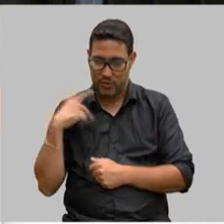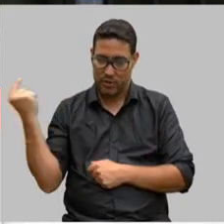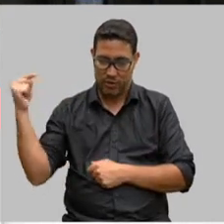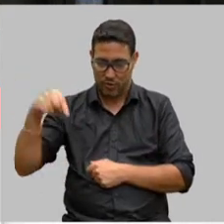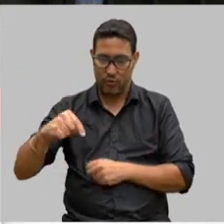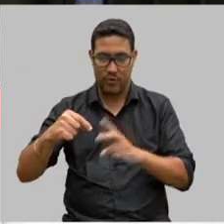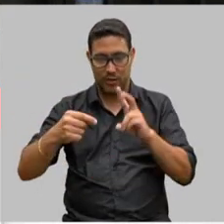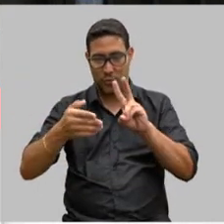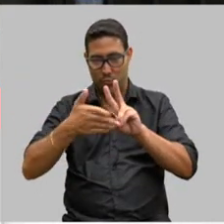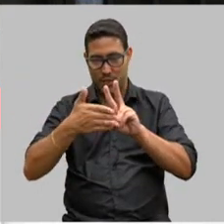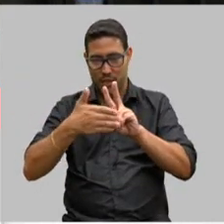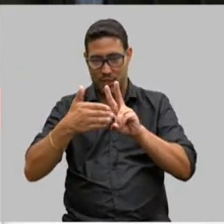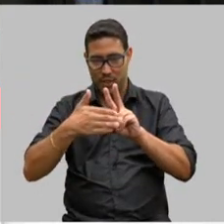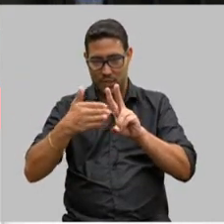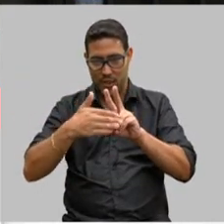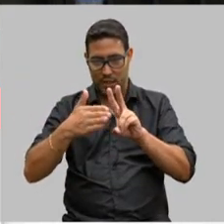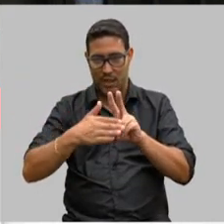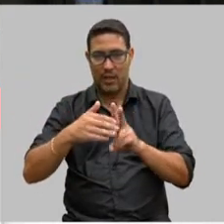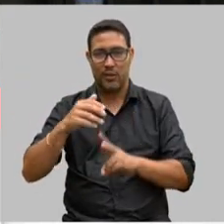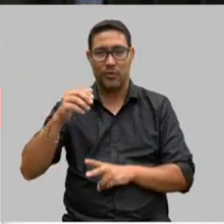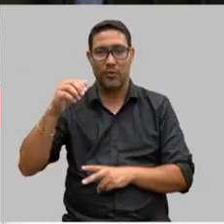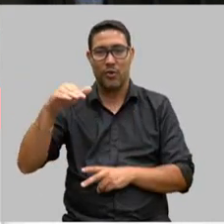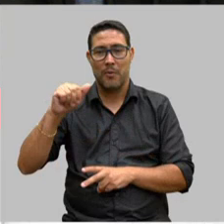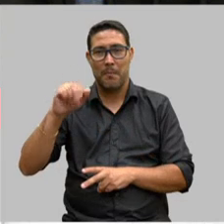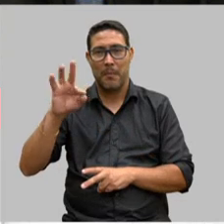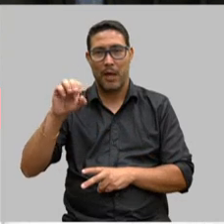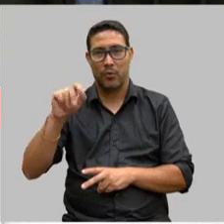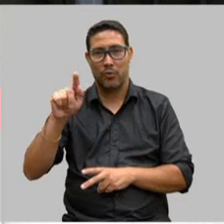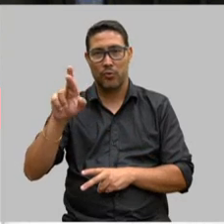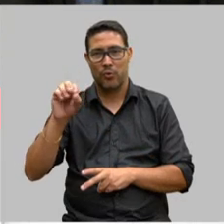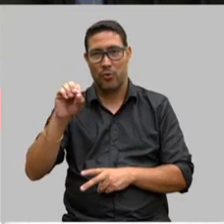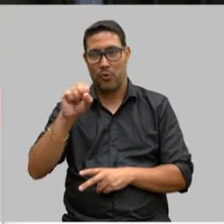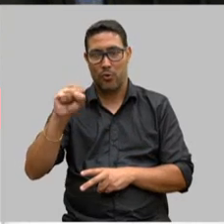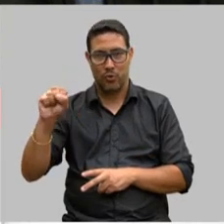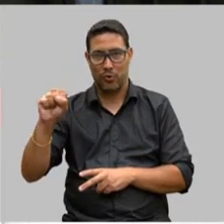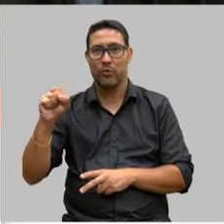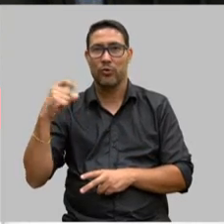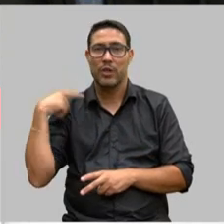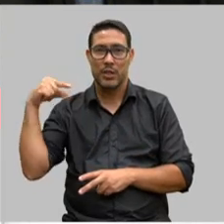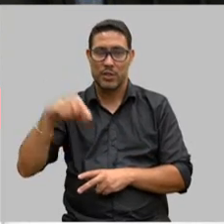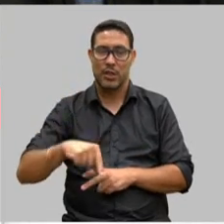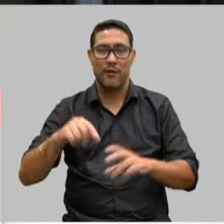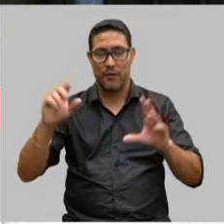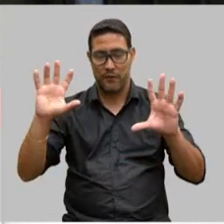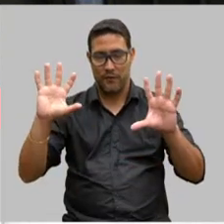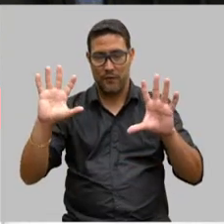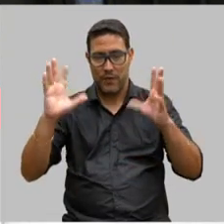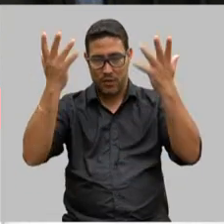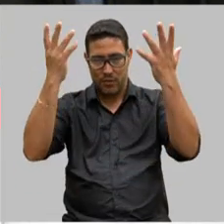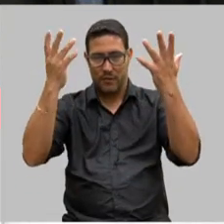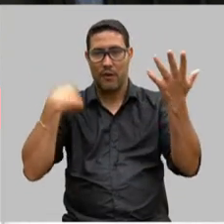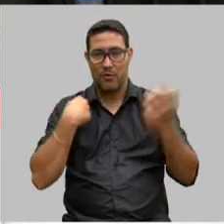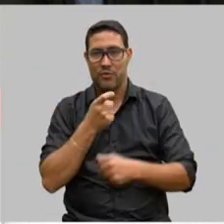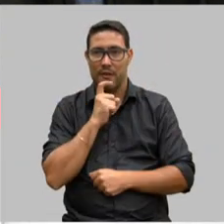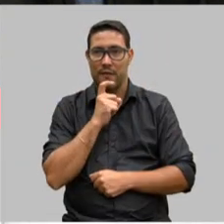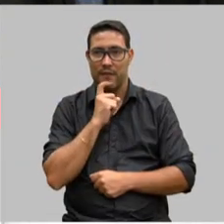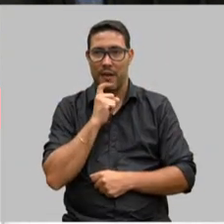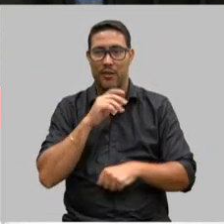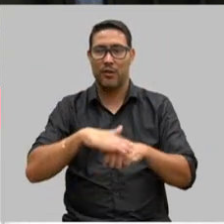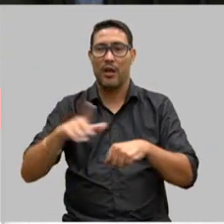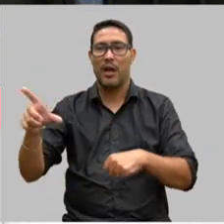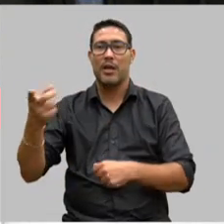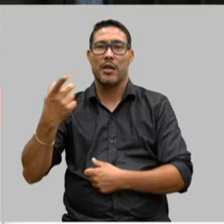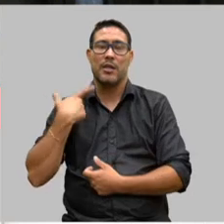do Mato Grosso, quando tinha festival de inverno em Diamantina, e